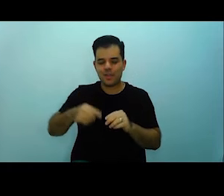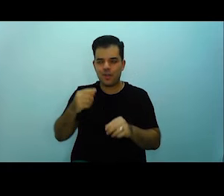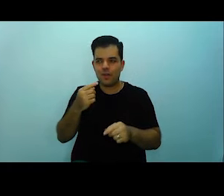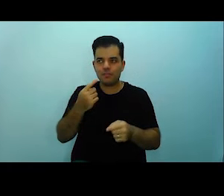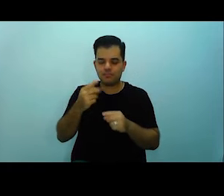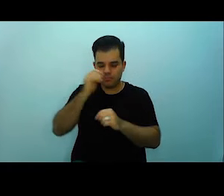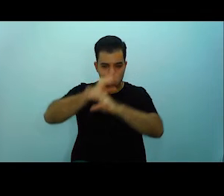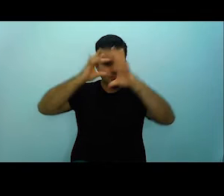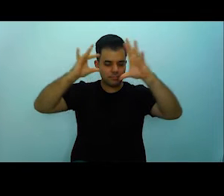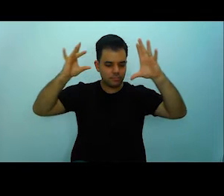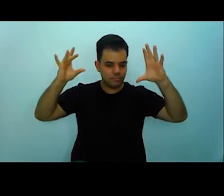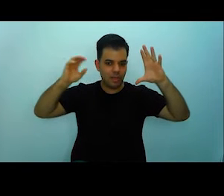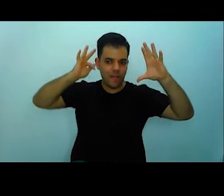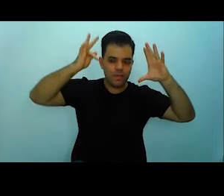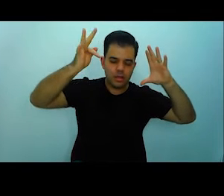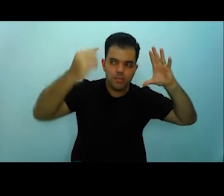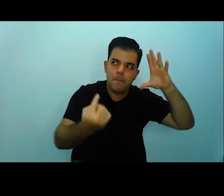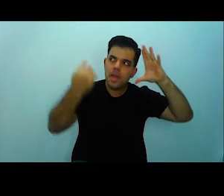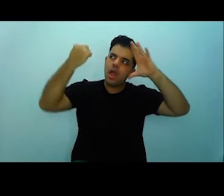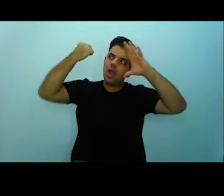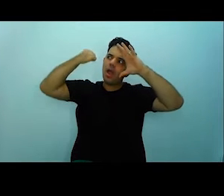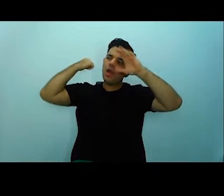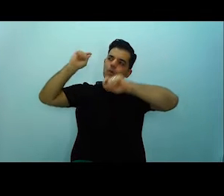gente entender qual é o cenário atual